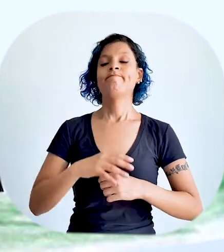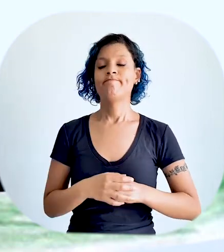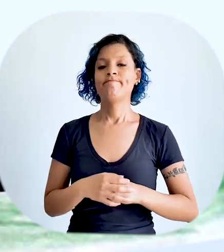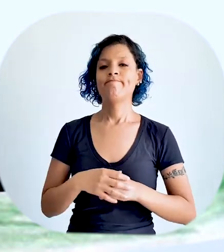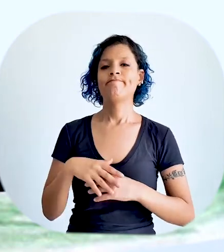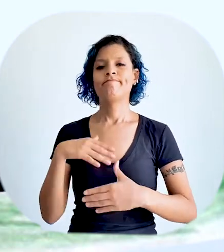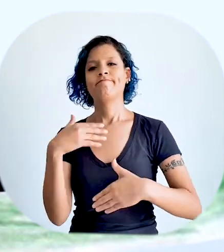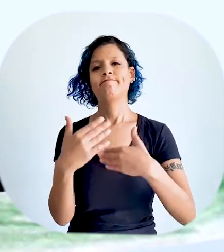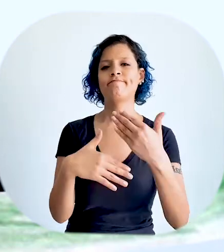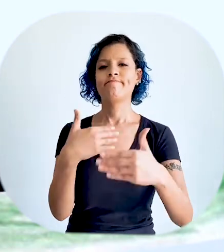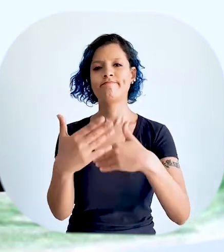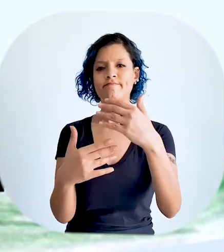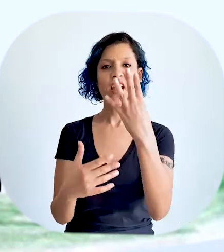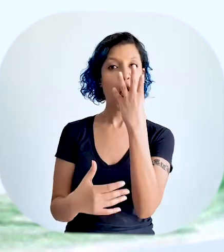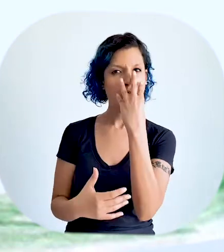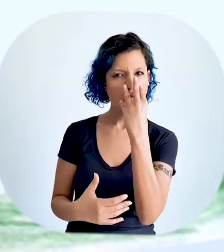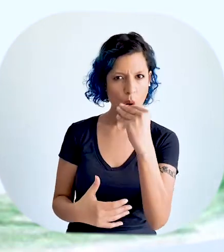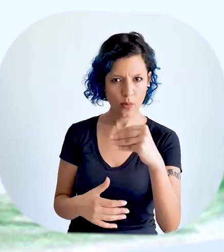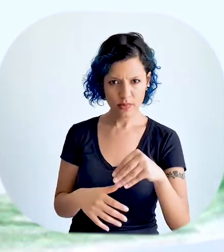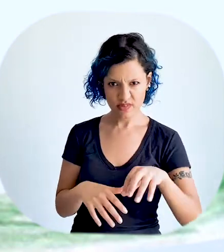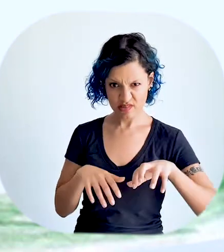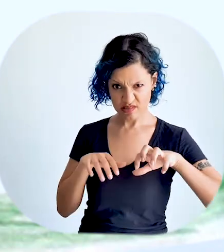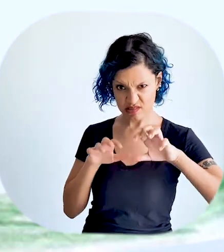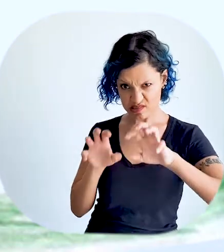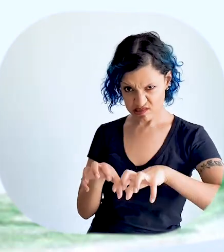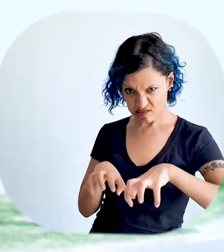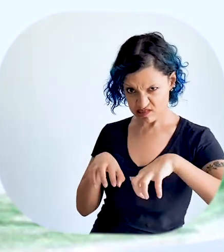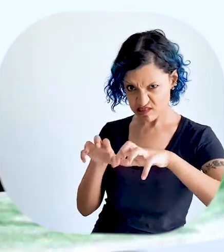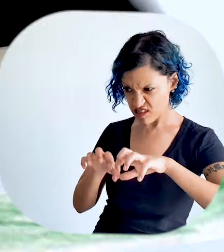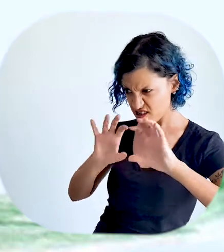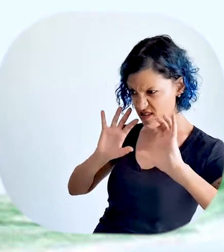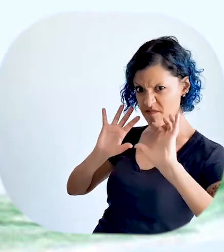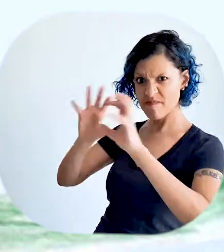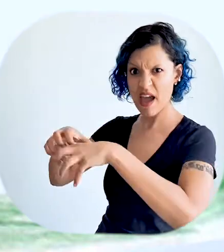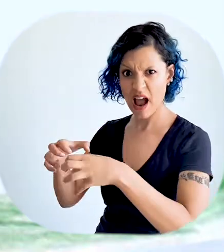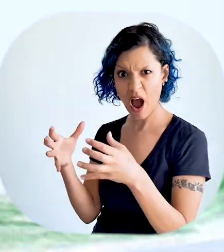lobo feroz atacou o rebanho.